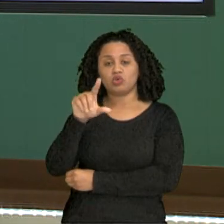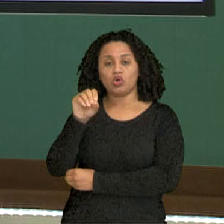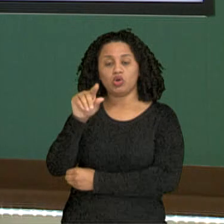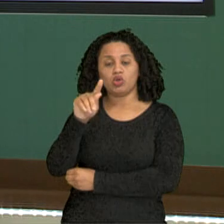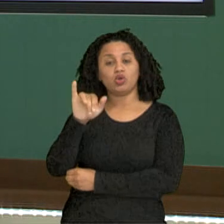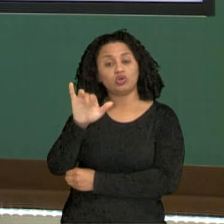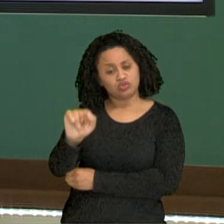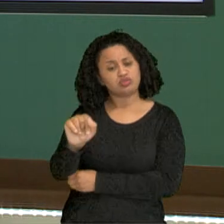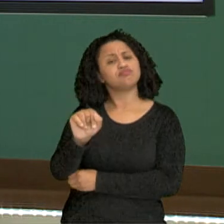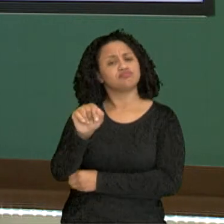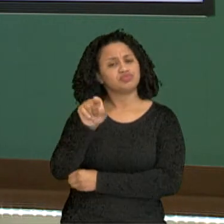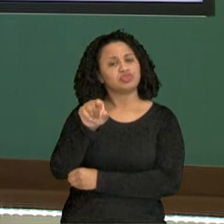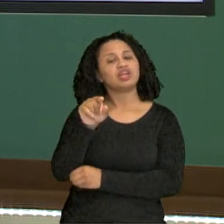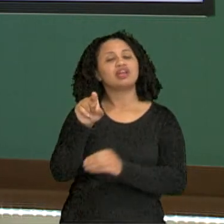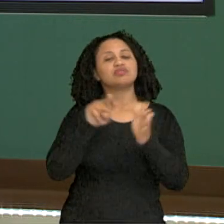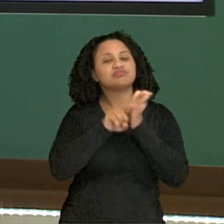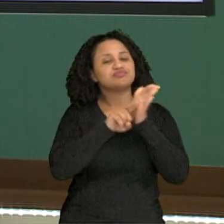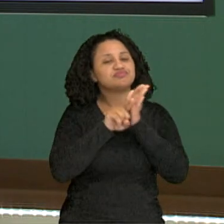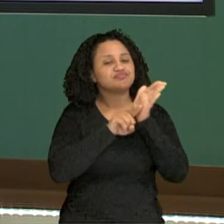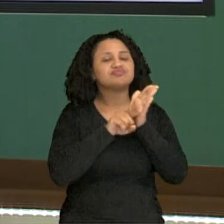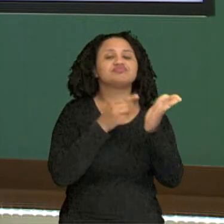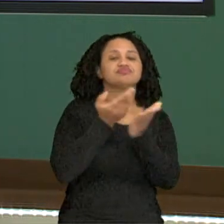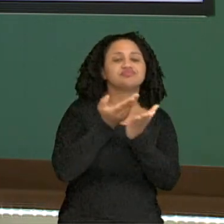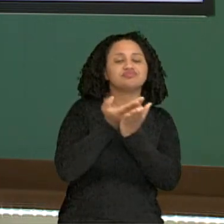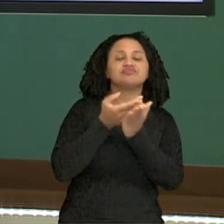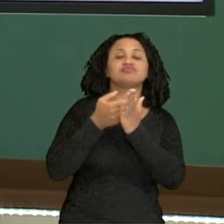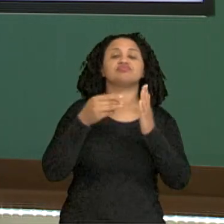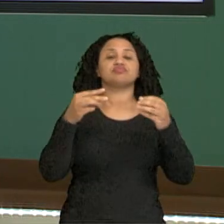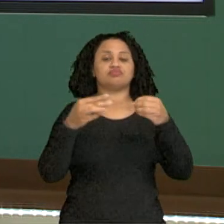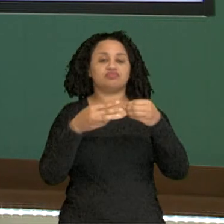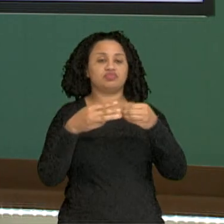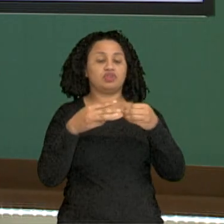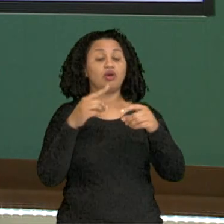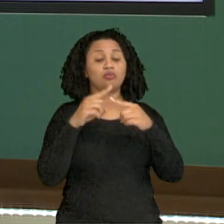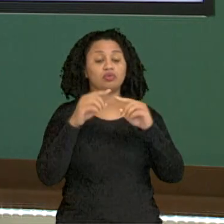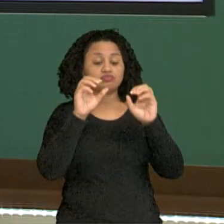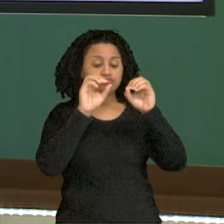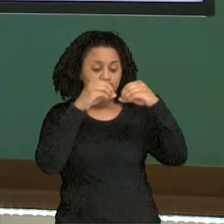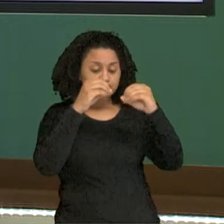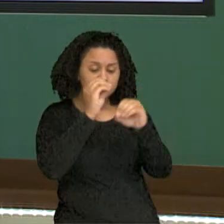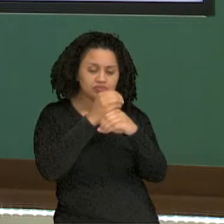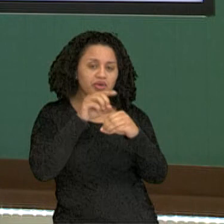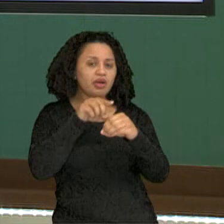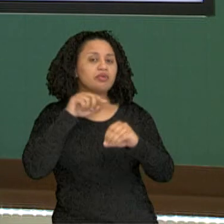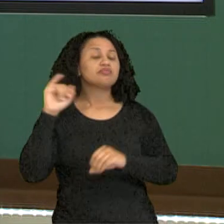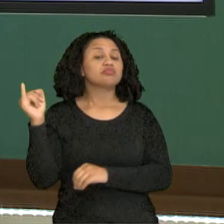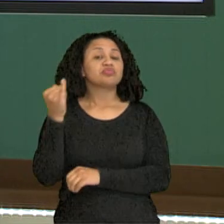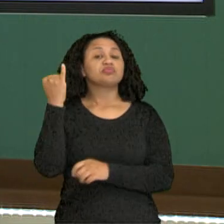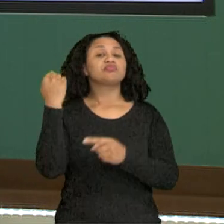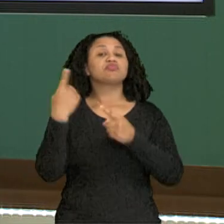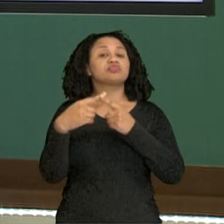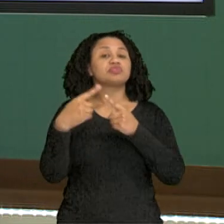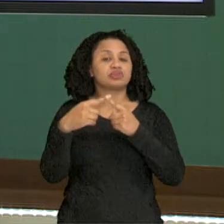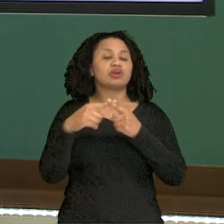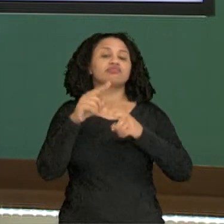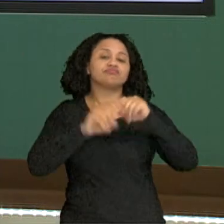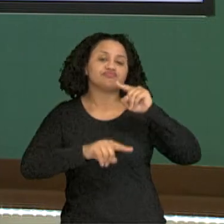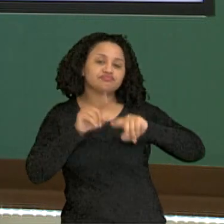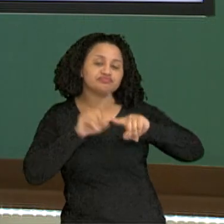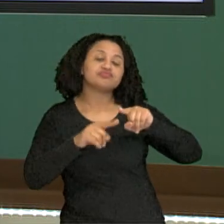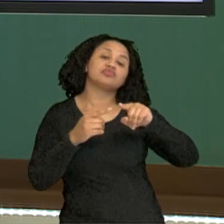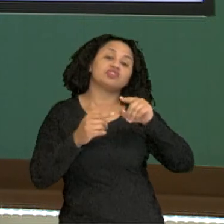que estuda as células. E qual é a importância do microscópio? Ou seja, ele é um instrumento que